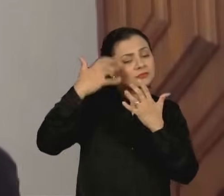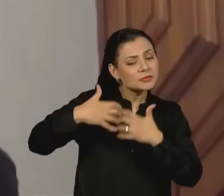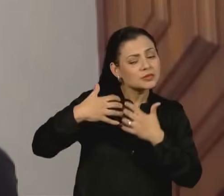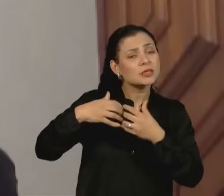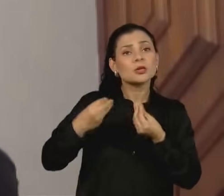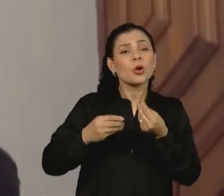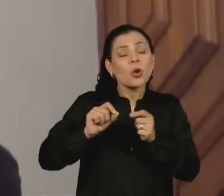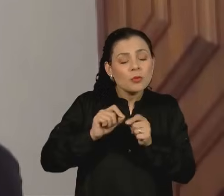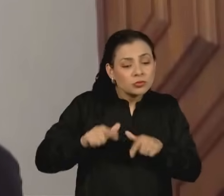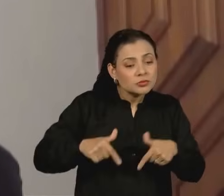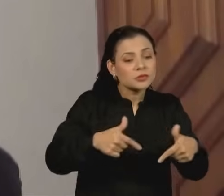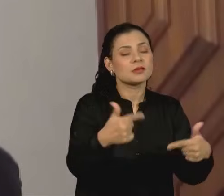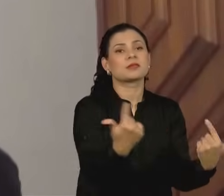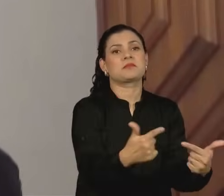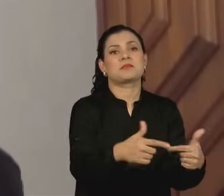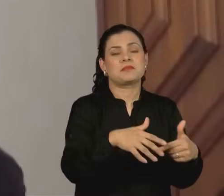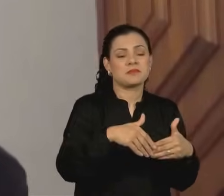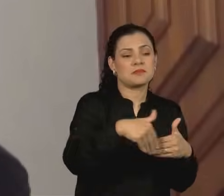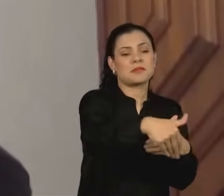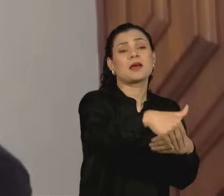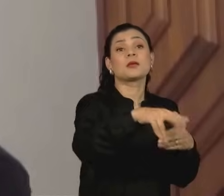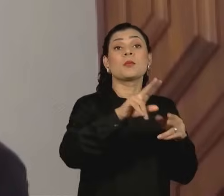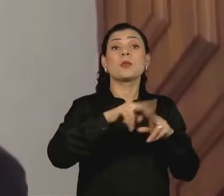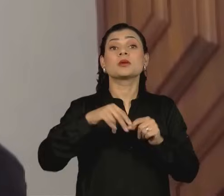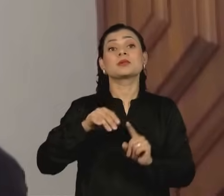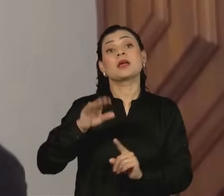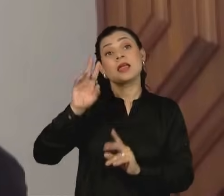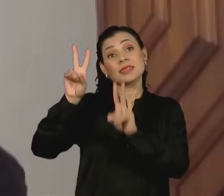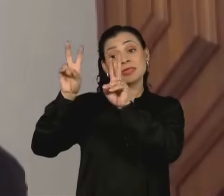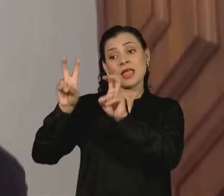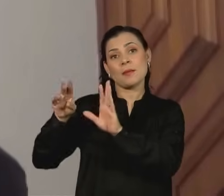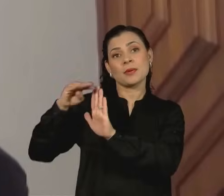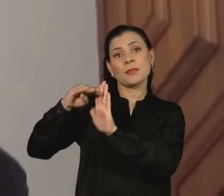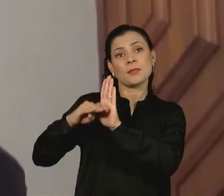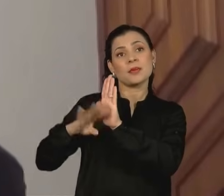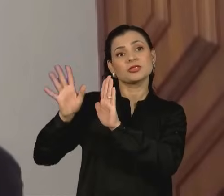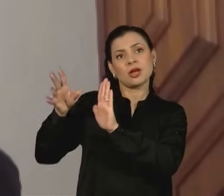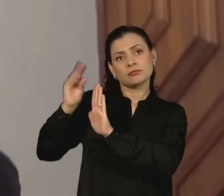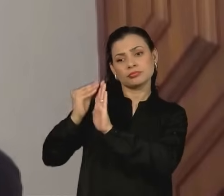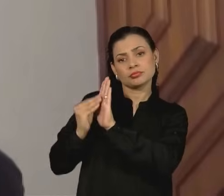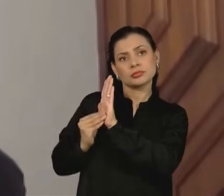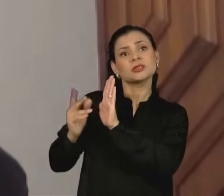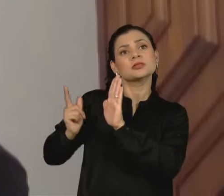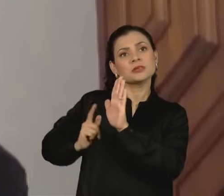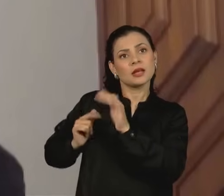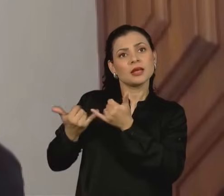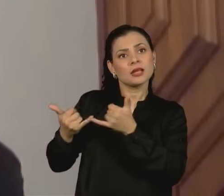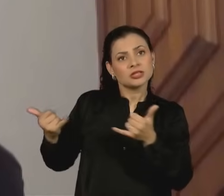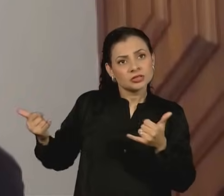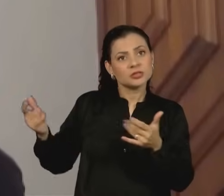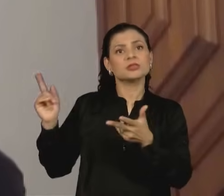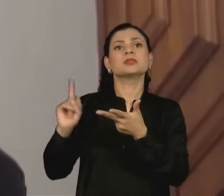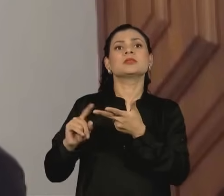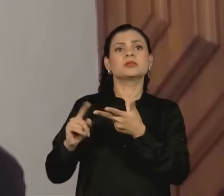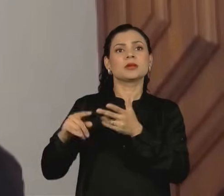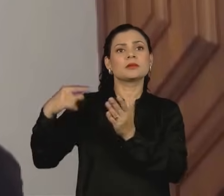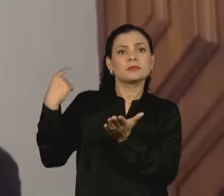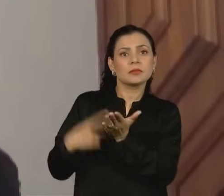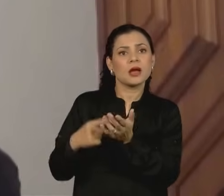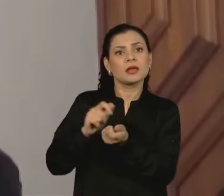do trabalho, a partir dos temas prioritários que já estão colocados, né? Então, é a transição energética, é a